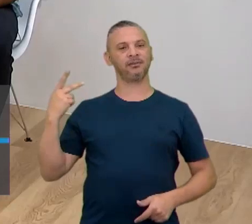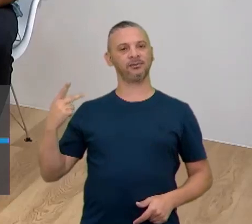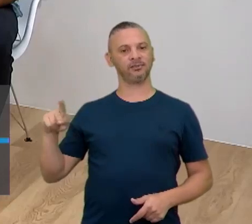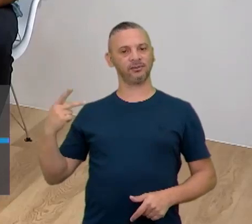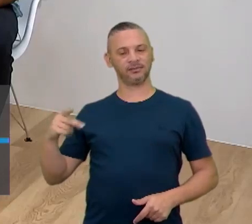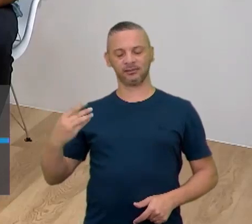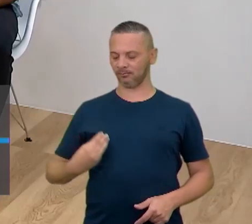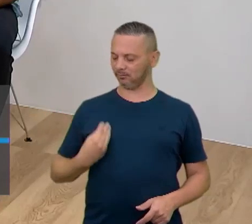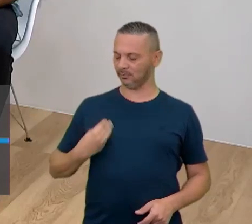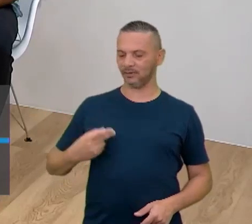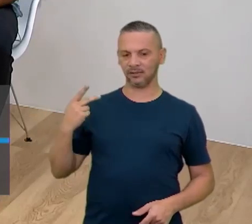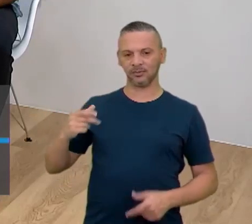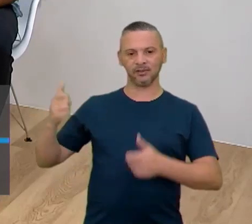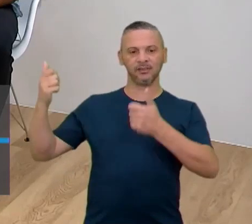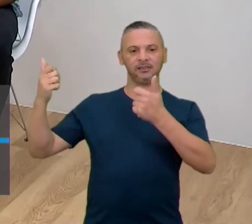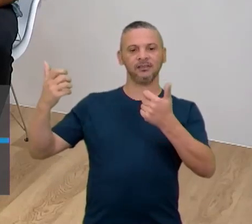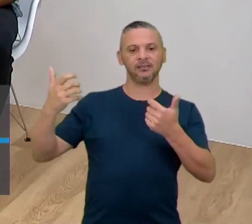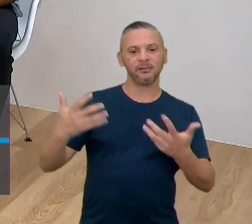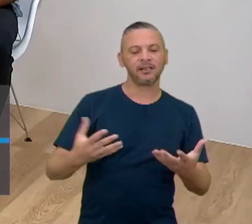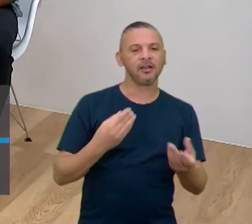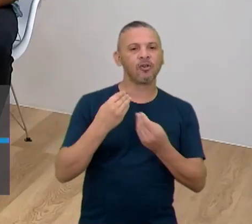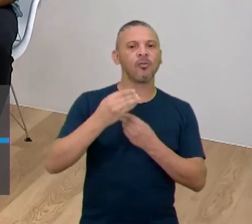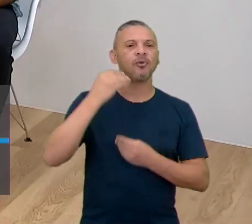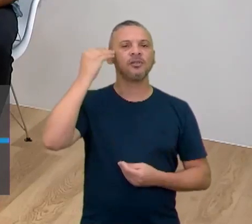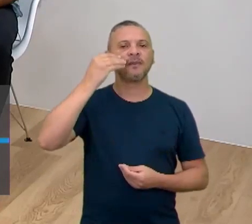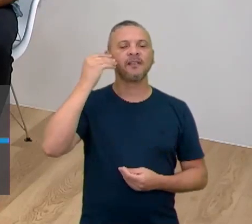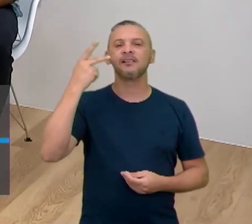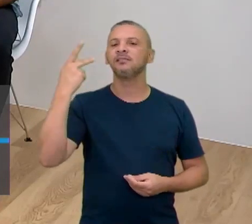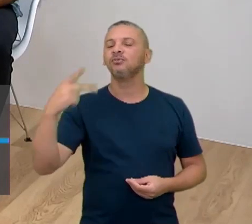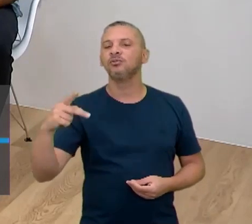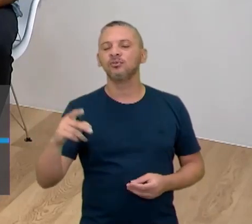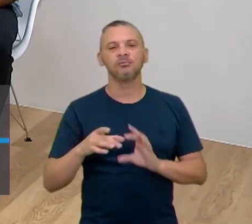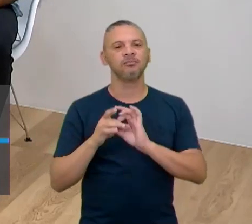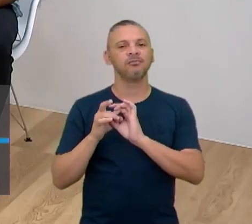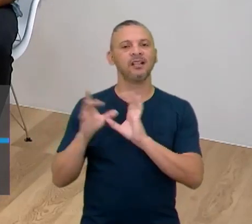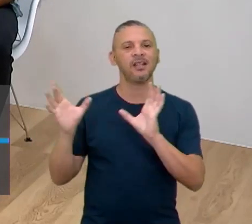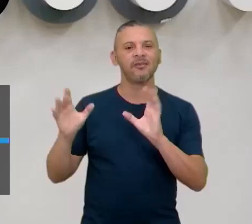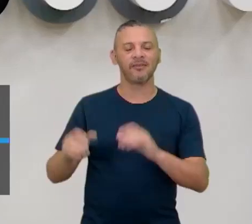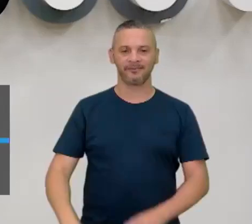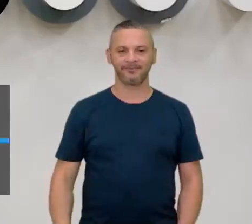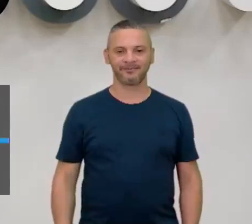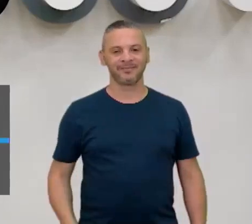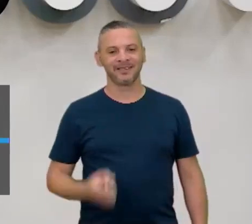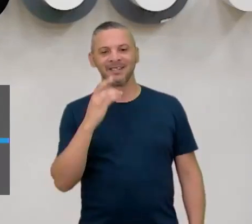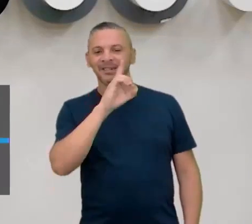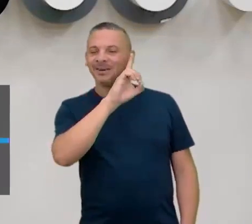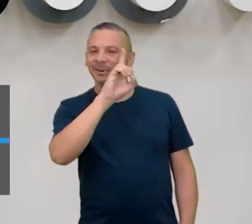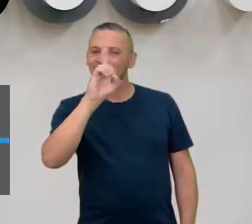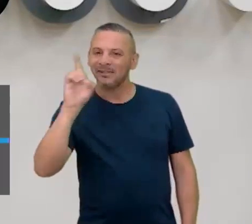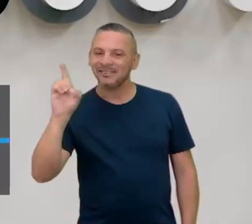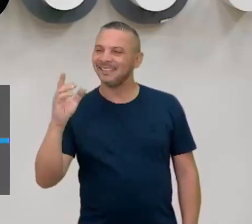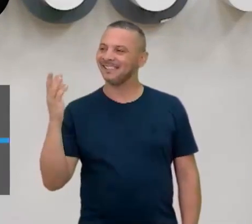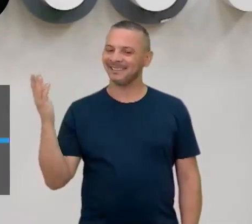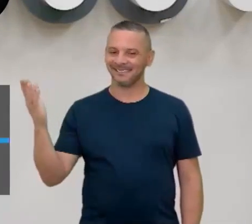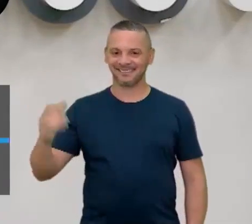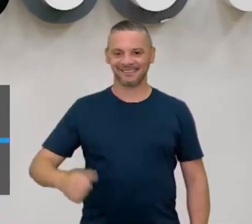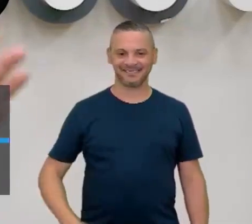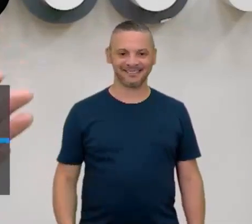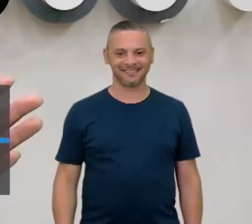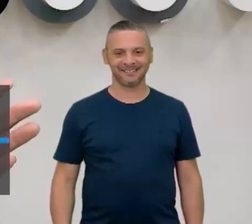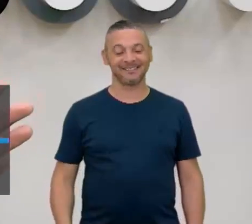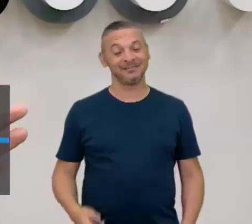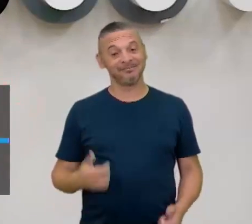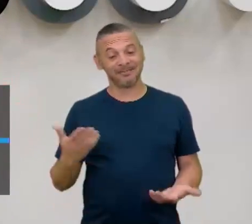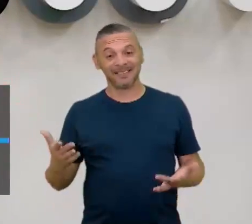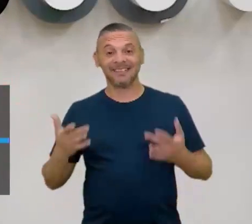trajetória já de início, falar um pouquinho das suas experiências, fique à vontade. Bom dia, galera.